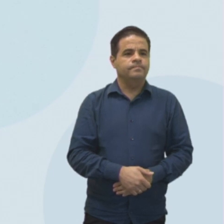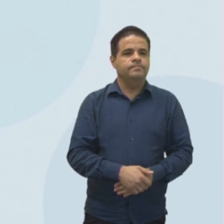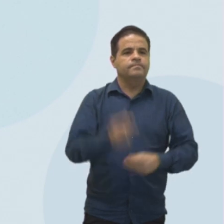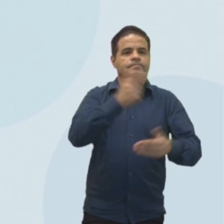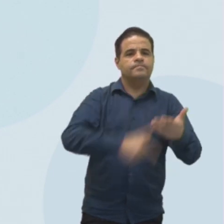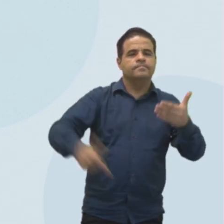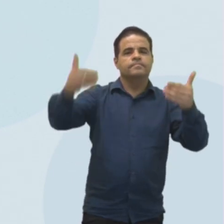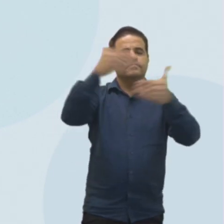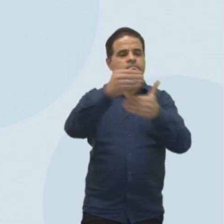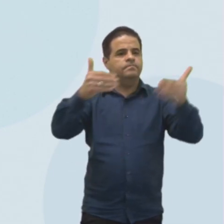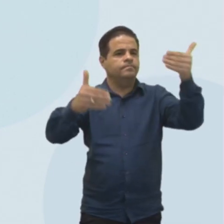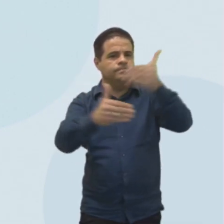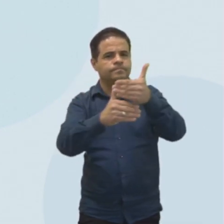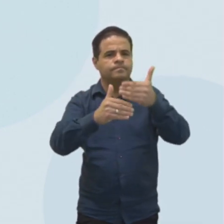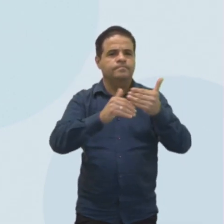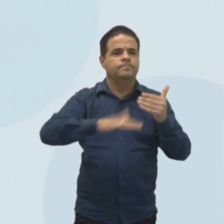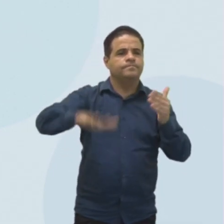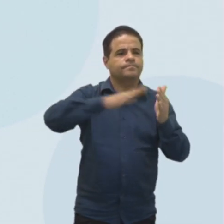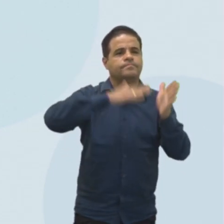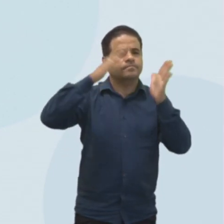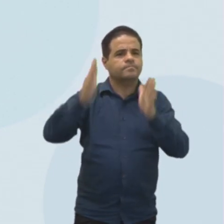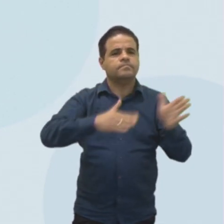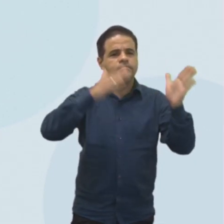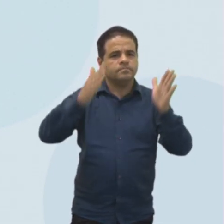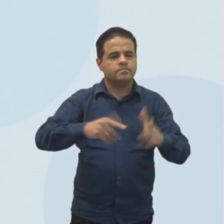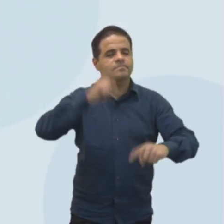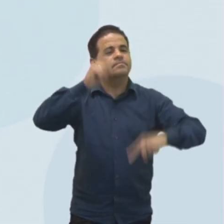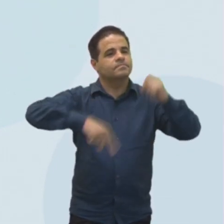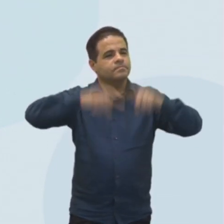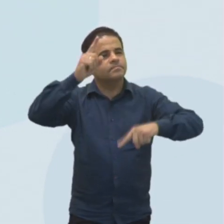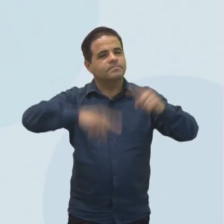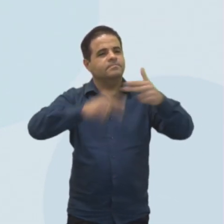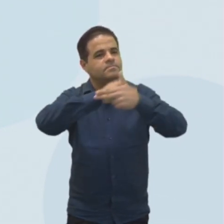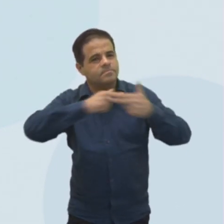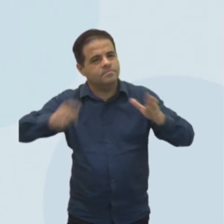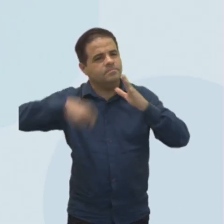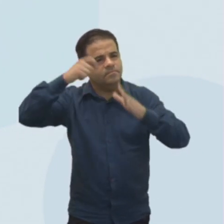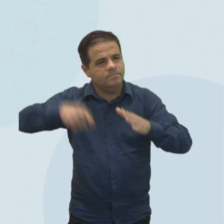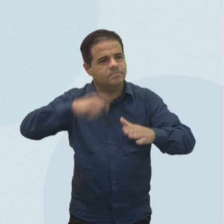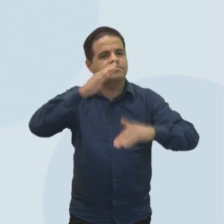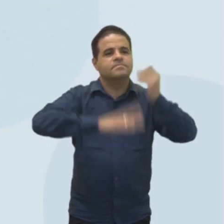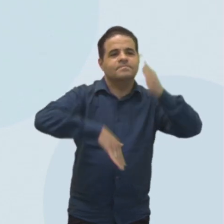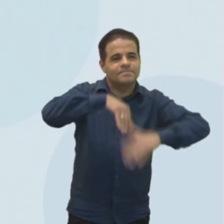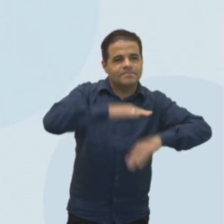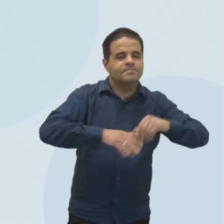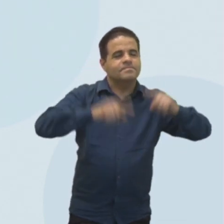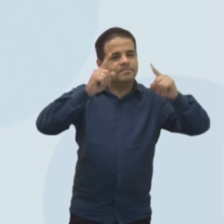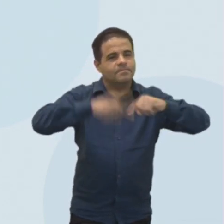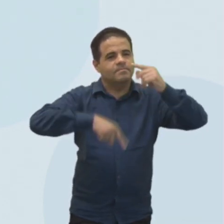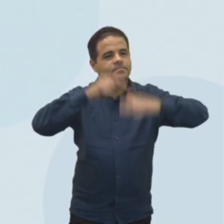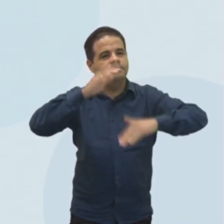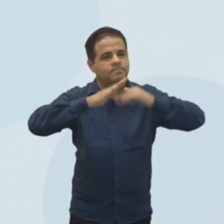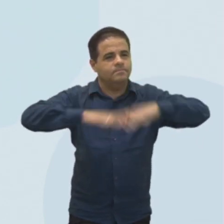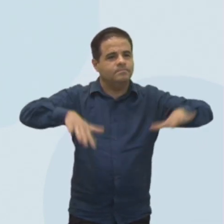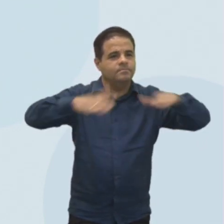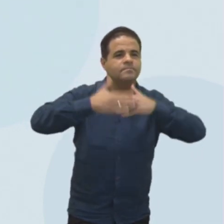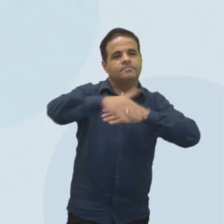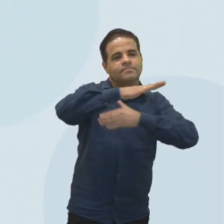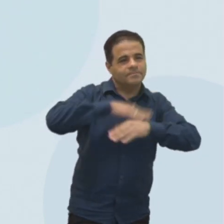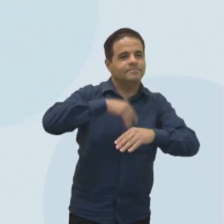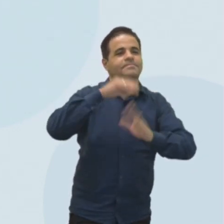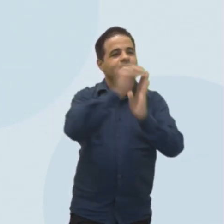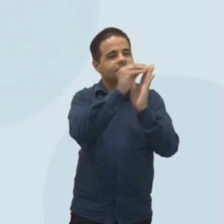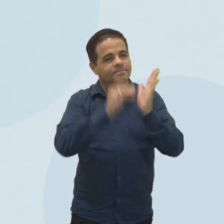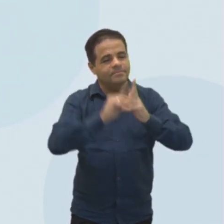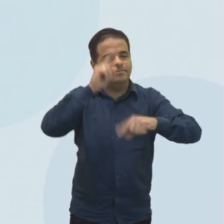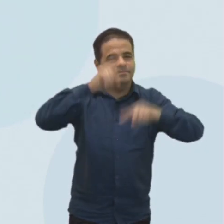Também na pré-produção. Quais são os objetos de cena que são essenciais para a gravação? Quais são os